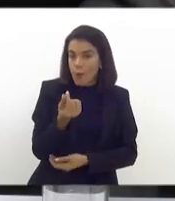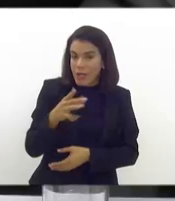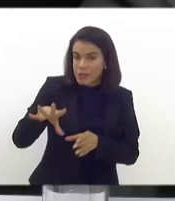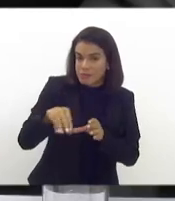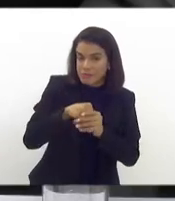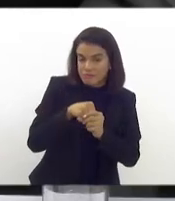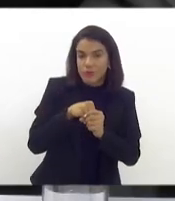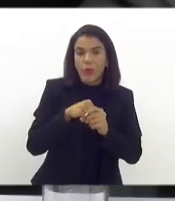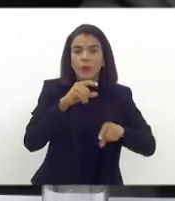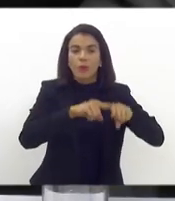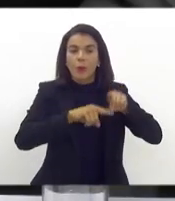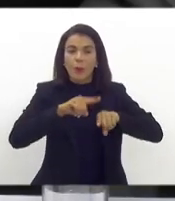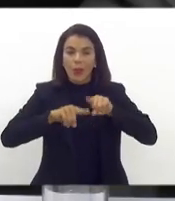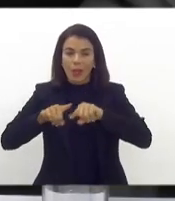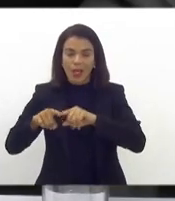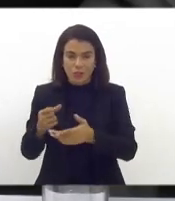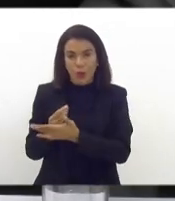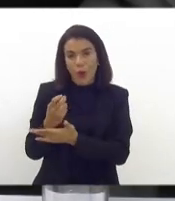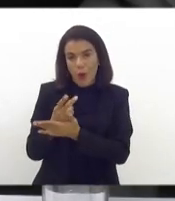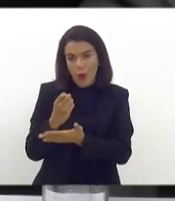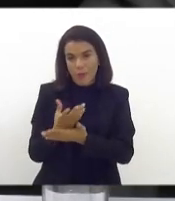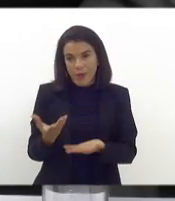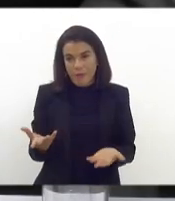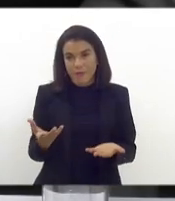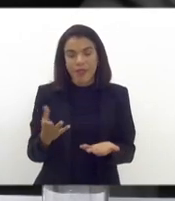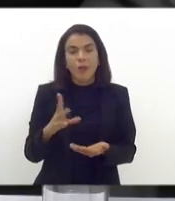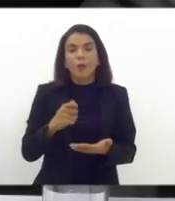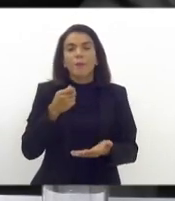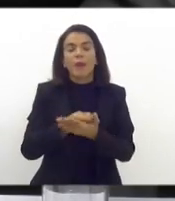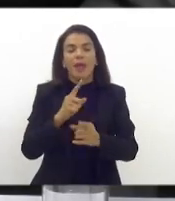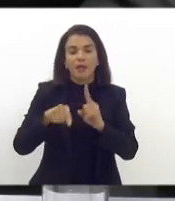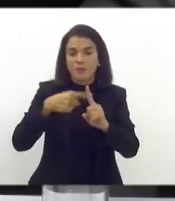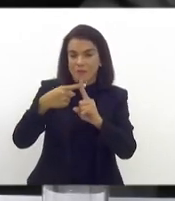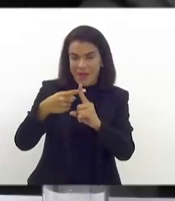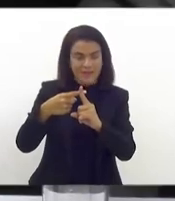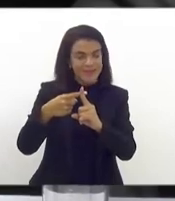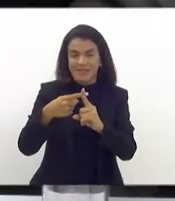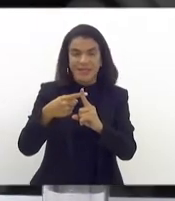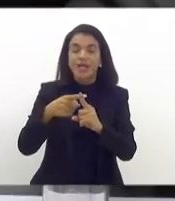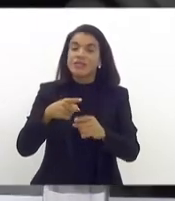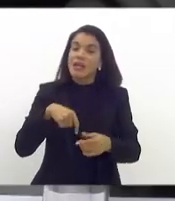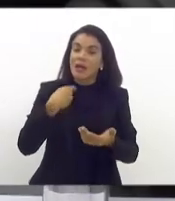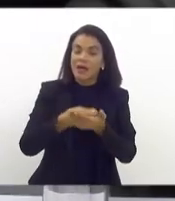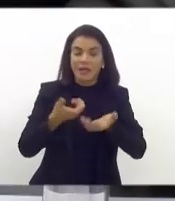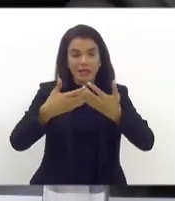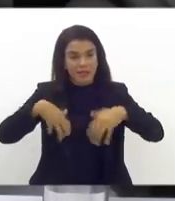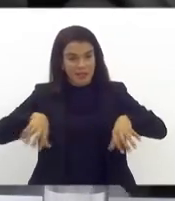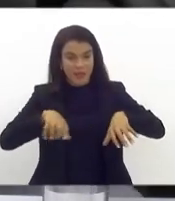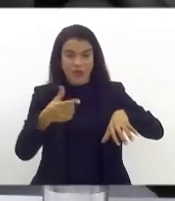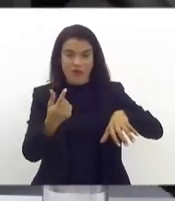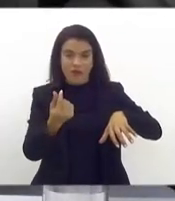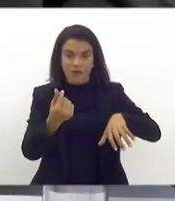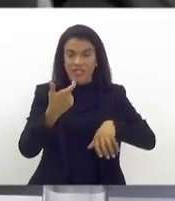embutido nos outros produtos que a gente está comprando. Então, a gente não está pagando a mais, a gente está pagando em separado o custo da